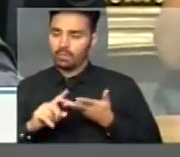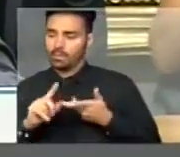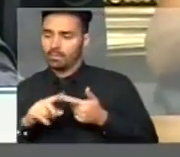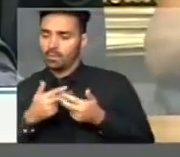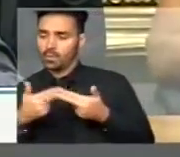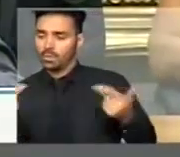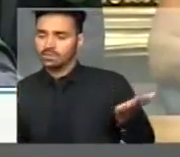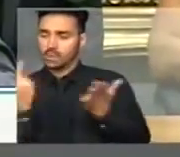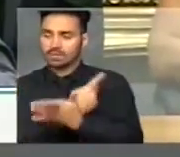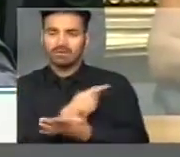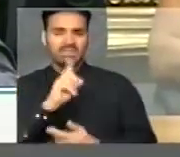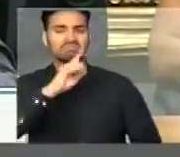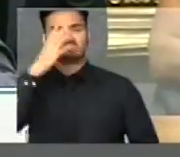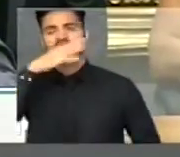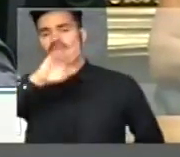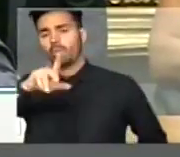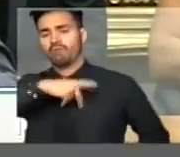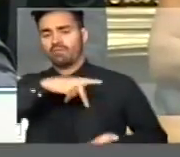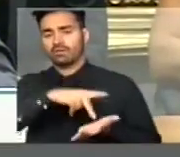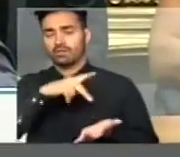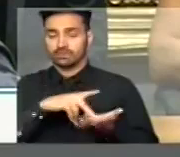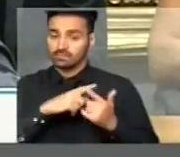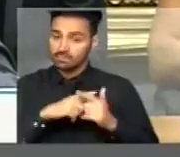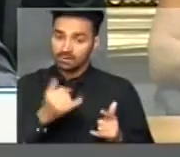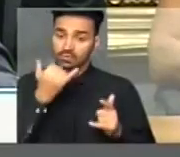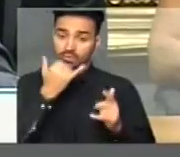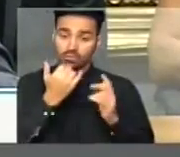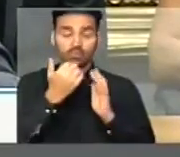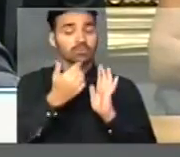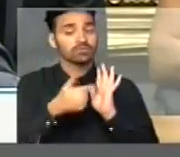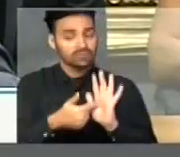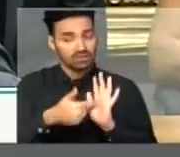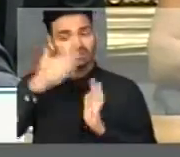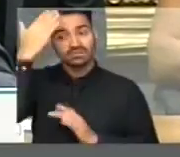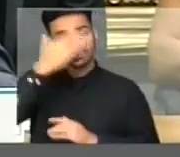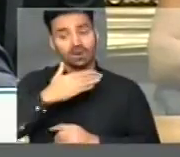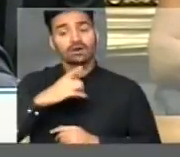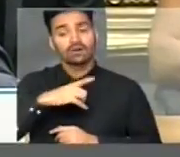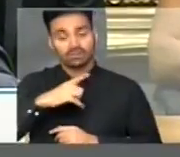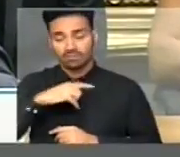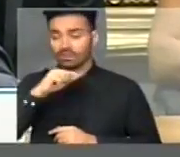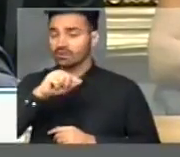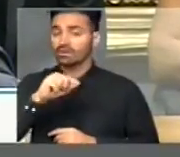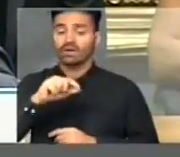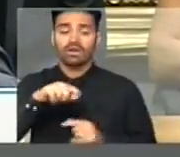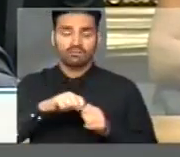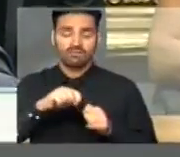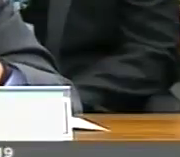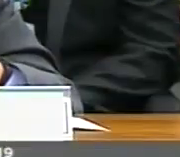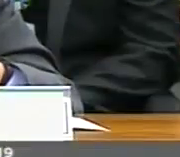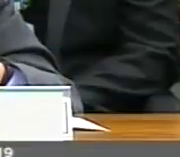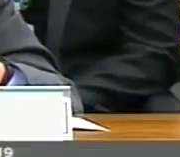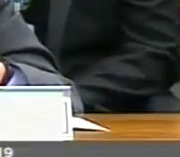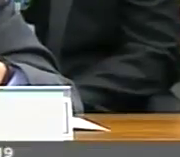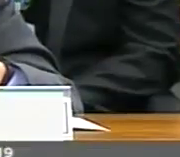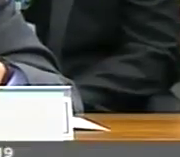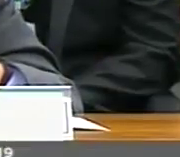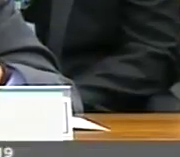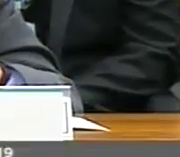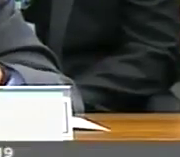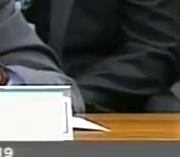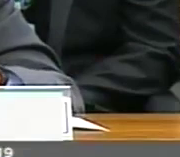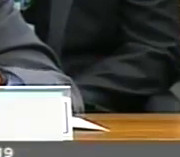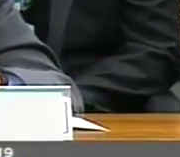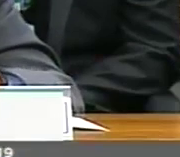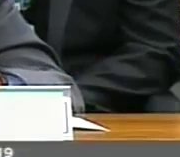denúncia revelam sérios indícios de cometimento de crime de responsabilidade pela Presidente da República. Era